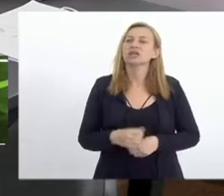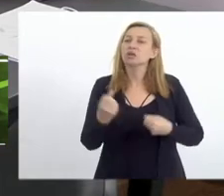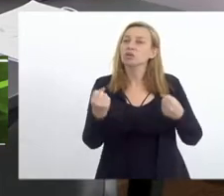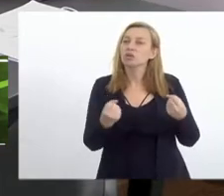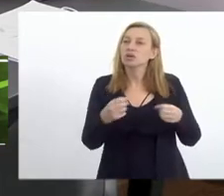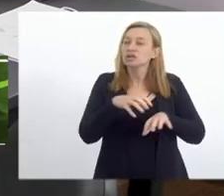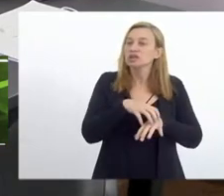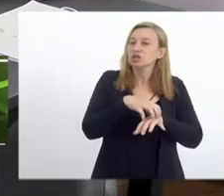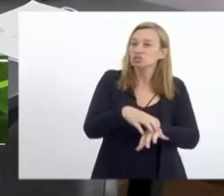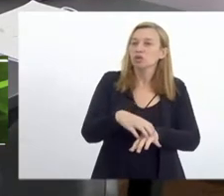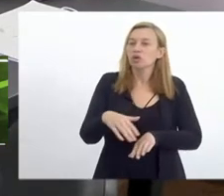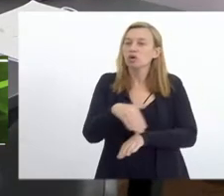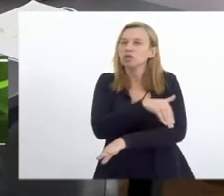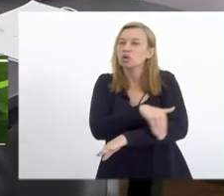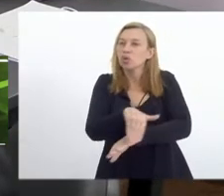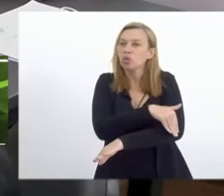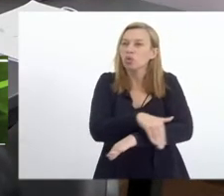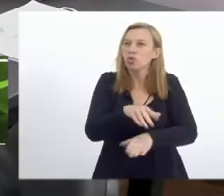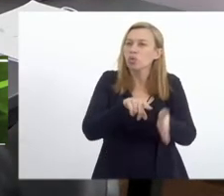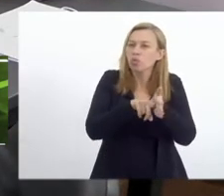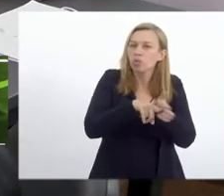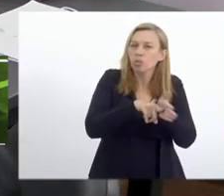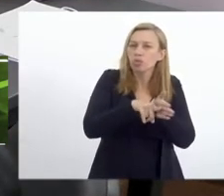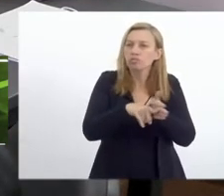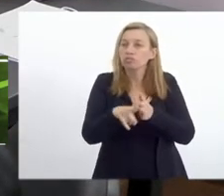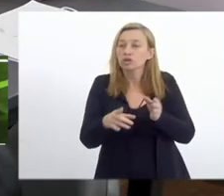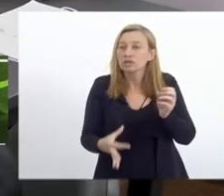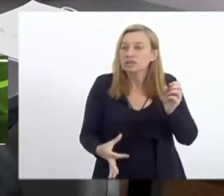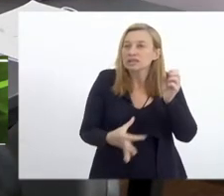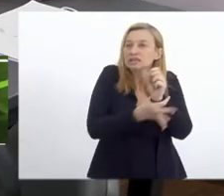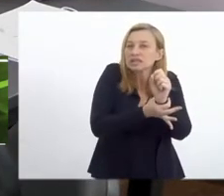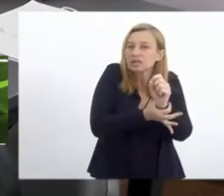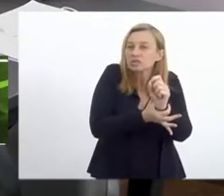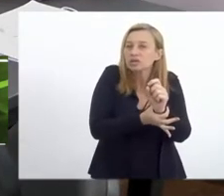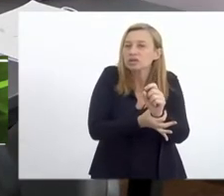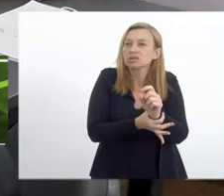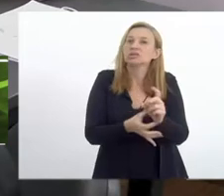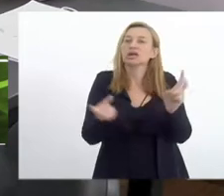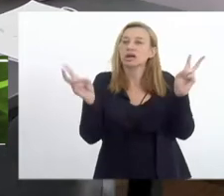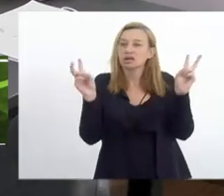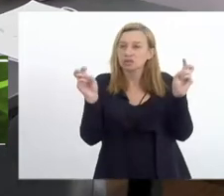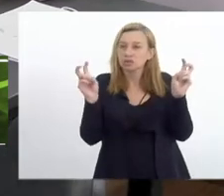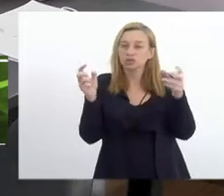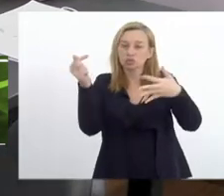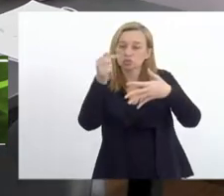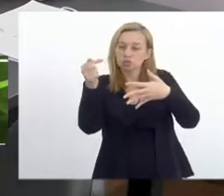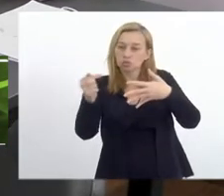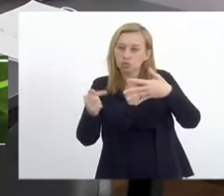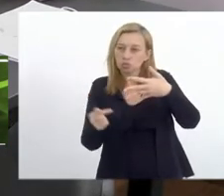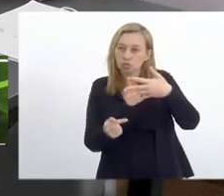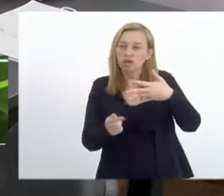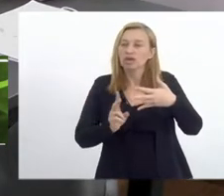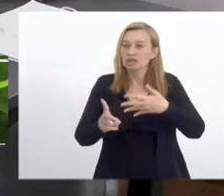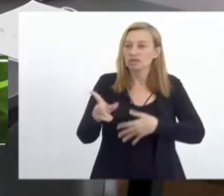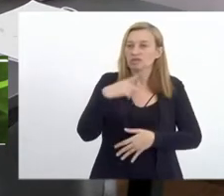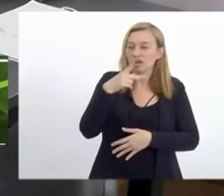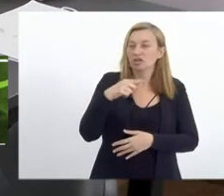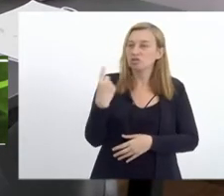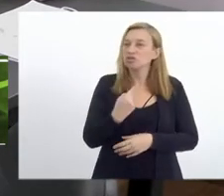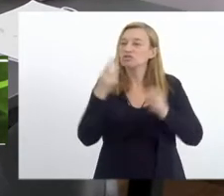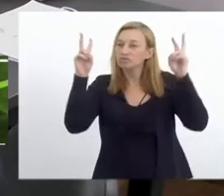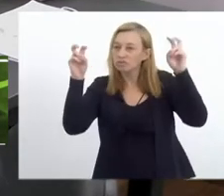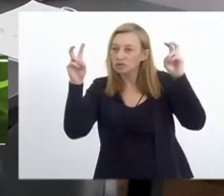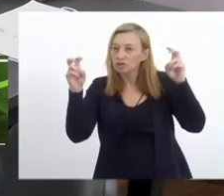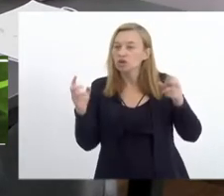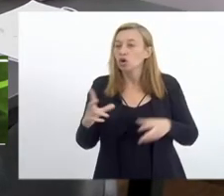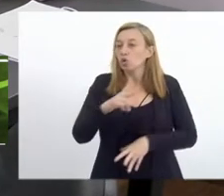transporte, ruas, fiscalizações, seguranças, são itens também que são sempre pautados quando a gente trata desse assunto, porque